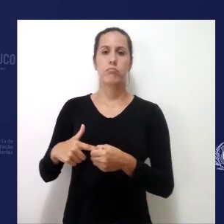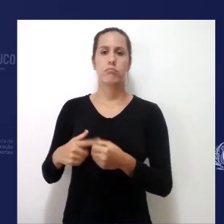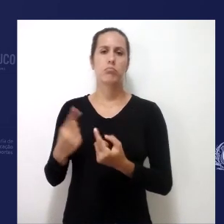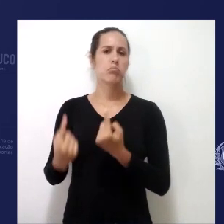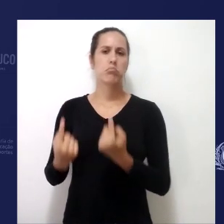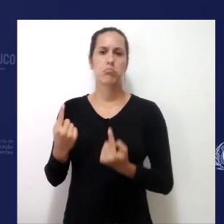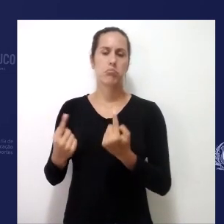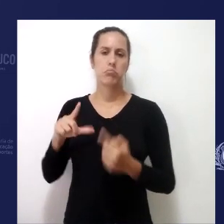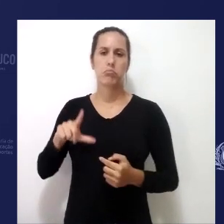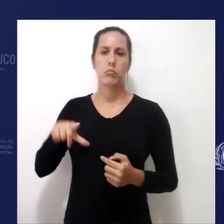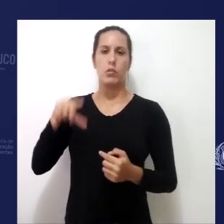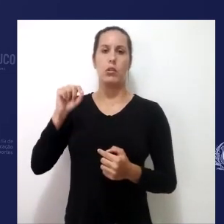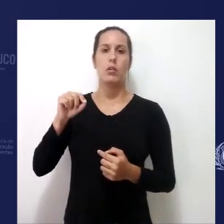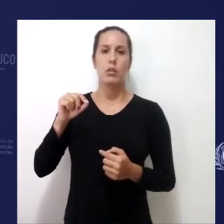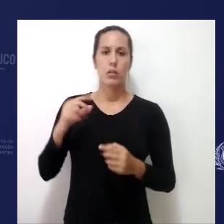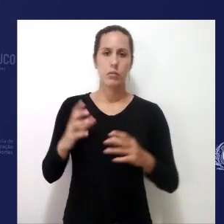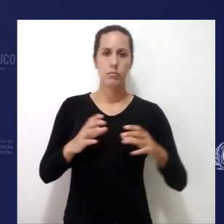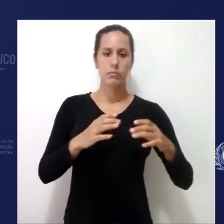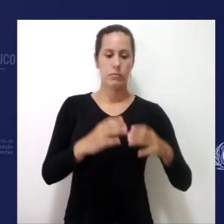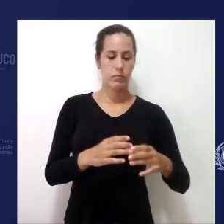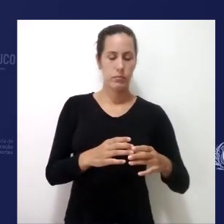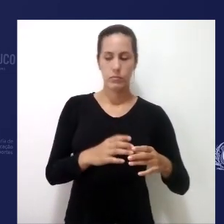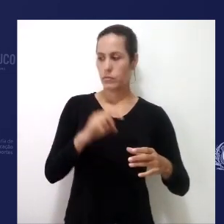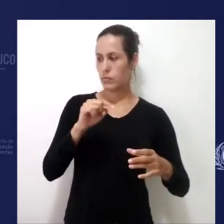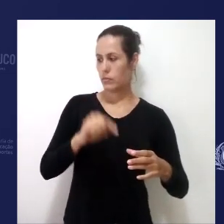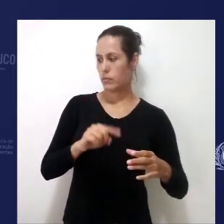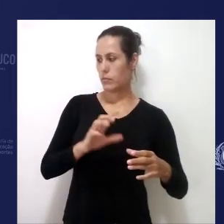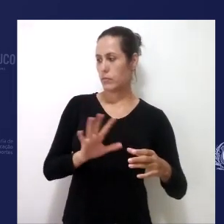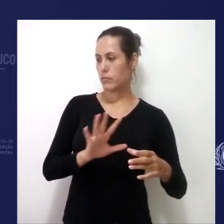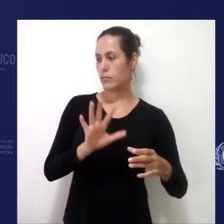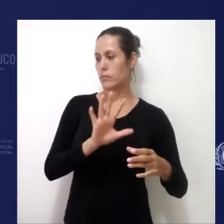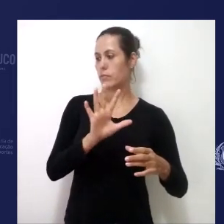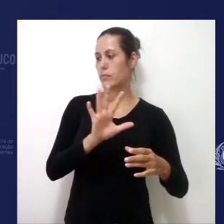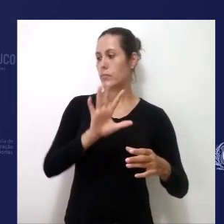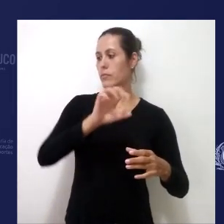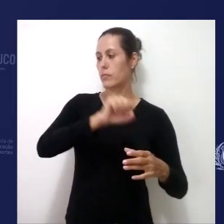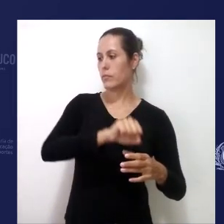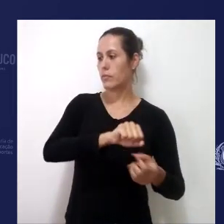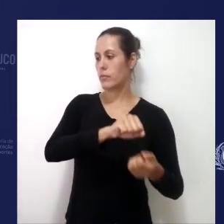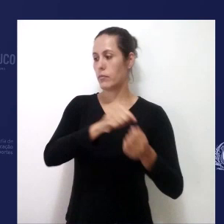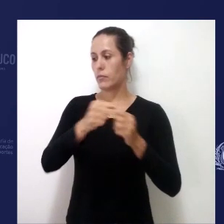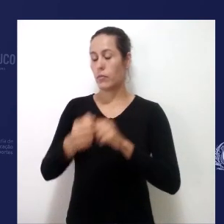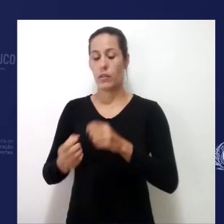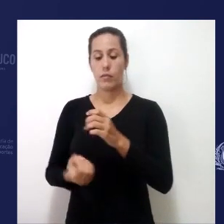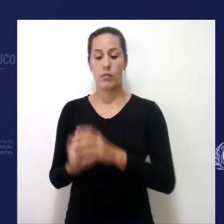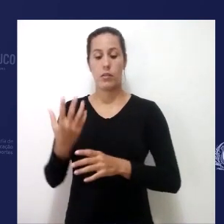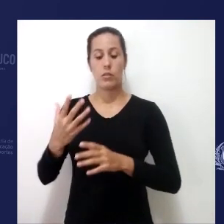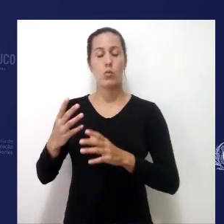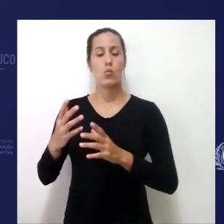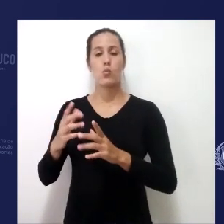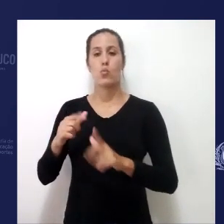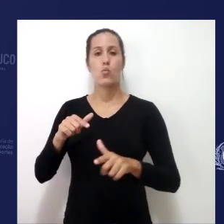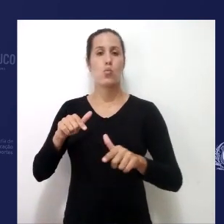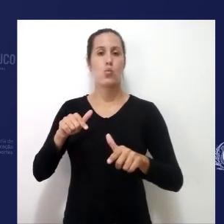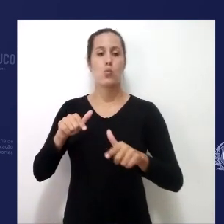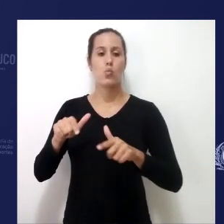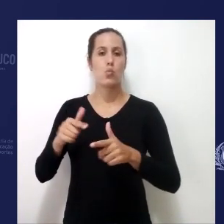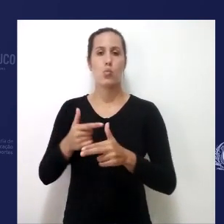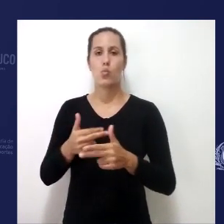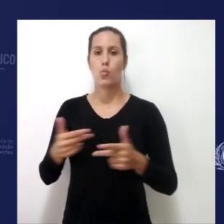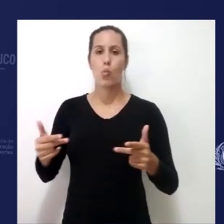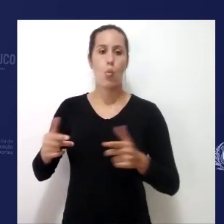na realidade, uma quantidade de calor de um reservatório de alta temperatura para realizar um trabalho